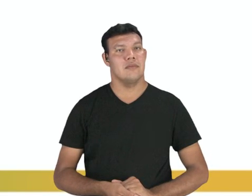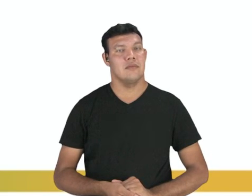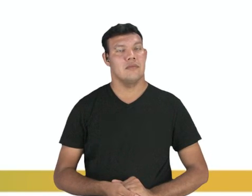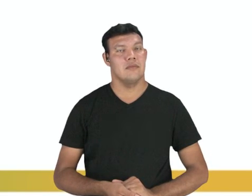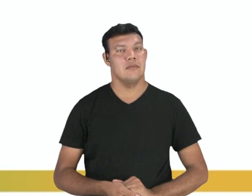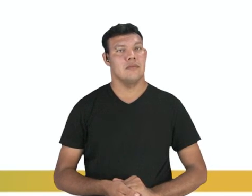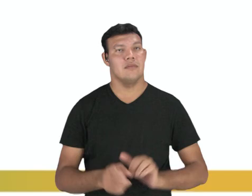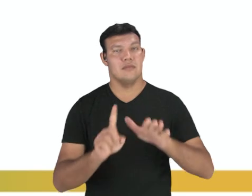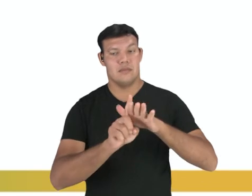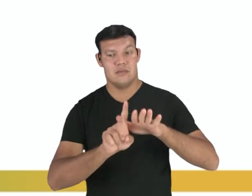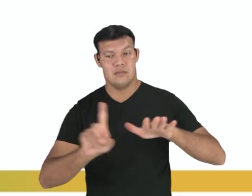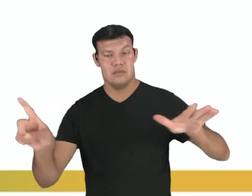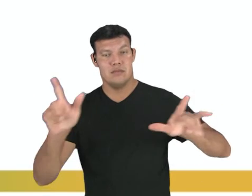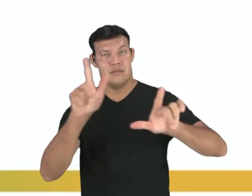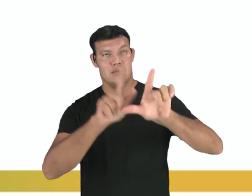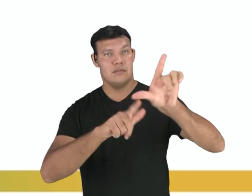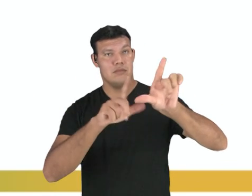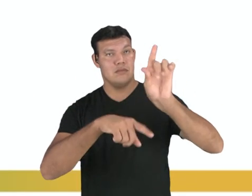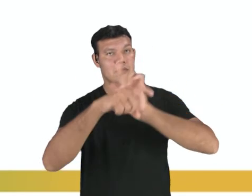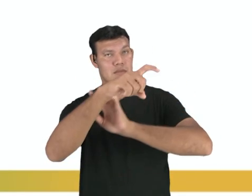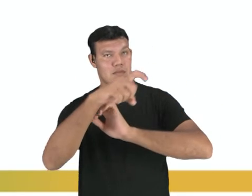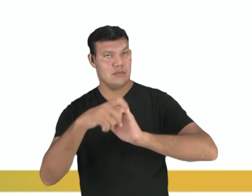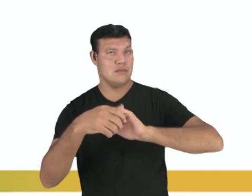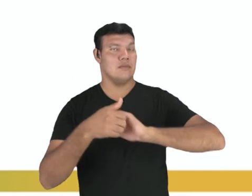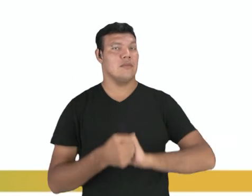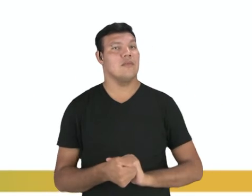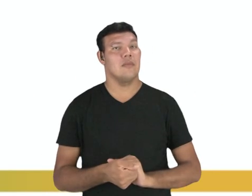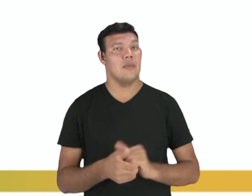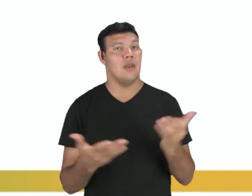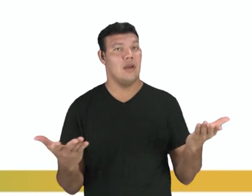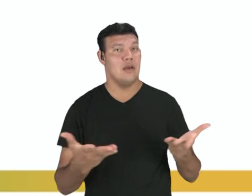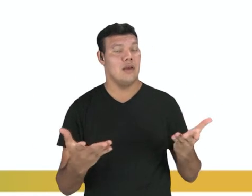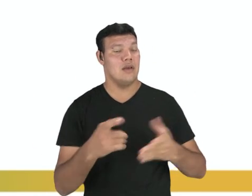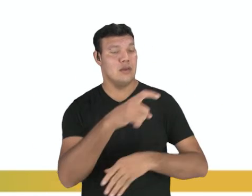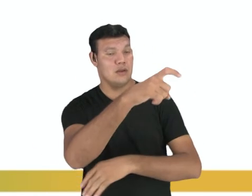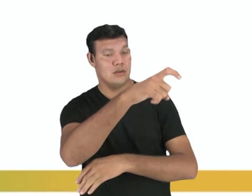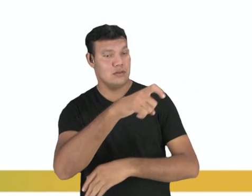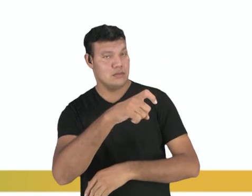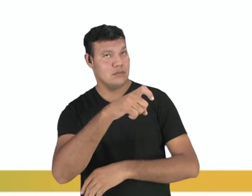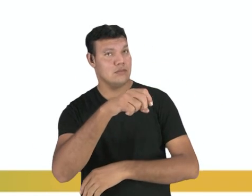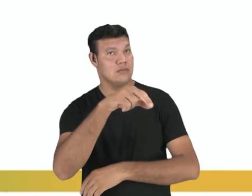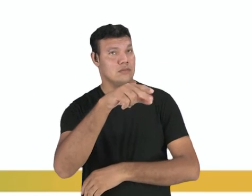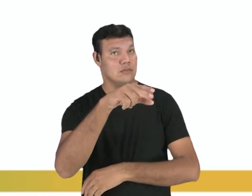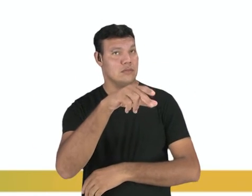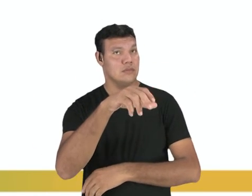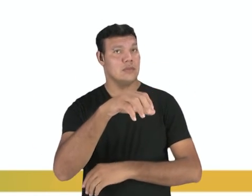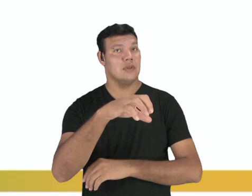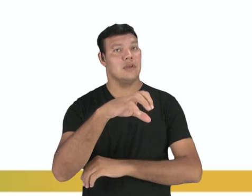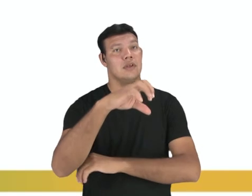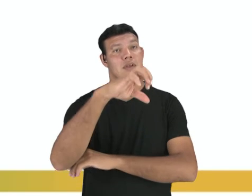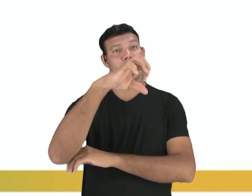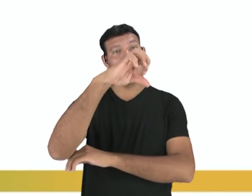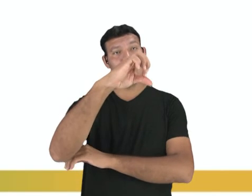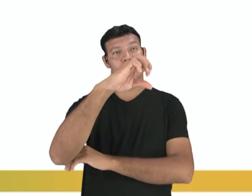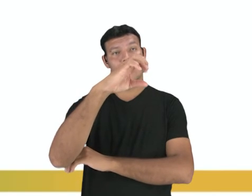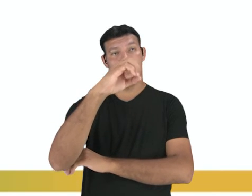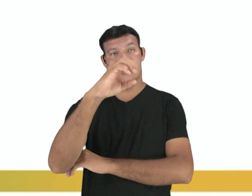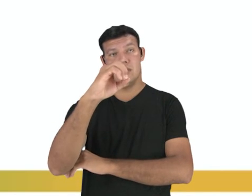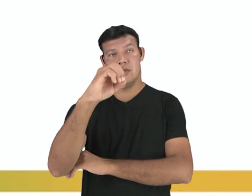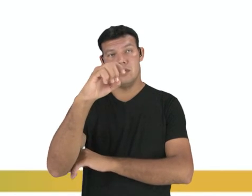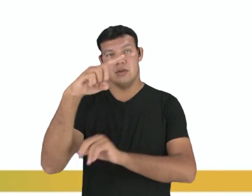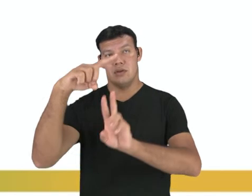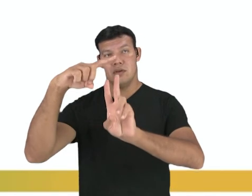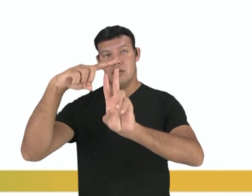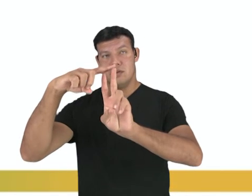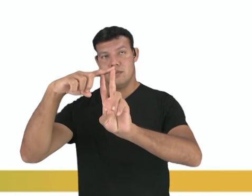letra x e pastor outro lado os números não vai ficar 180 vezes cinco